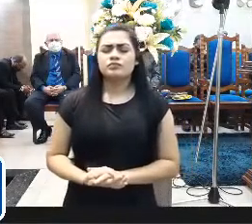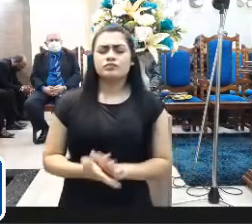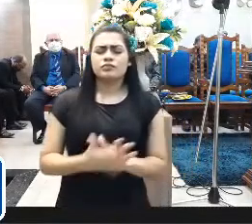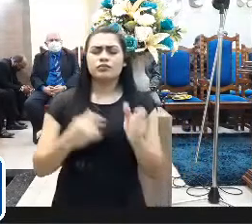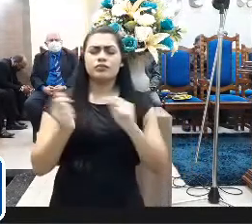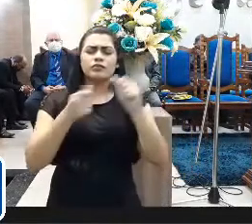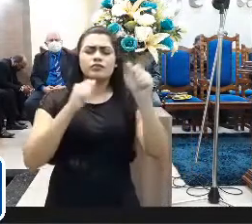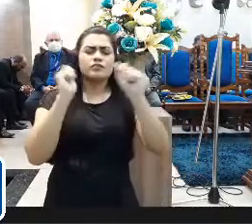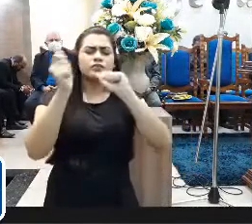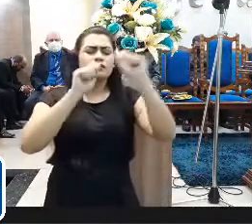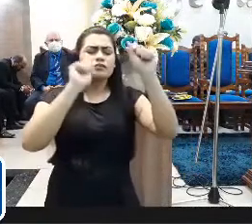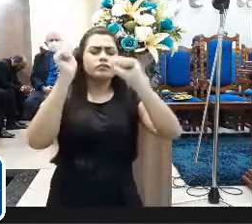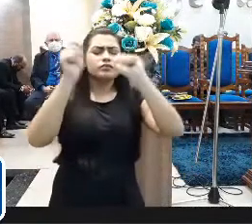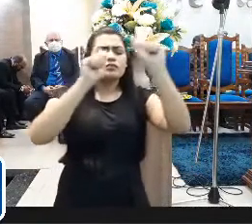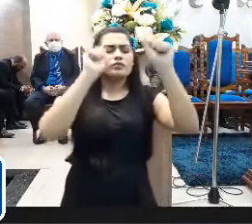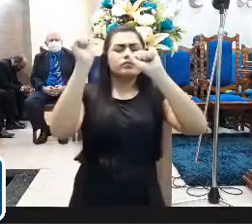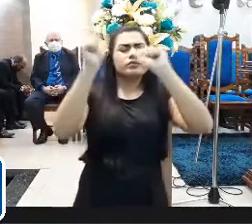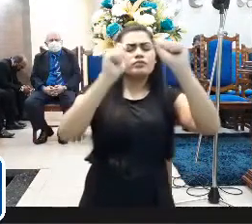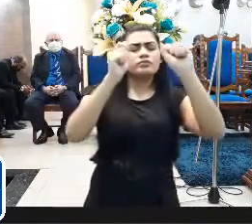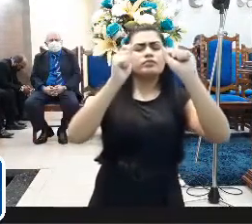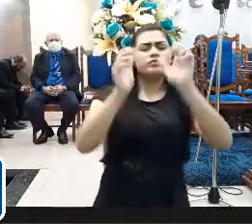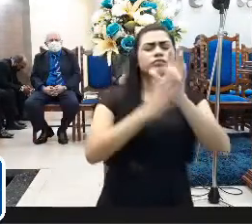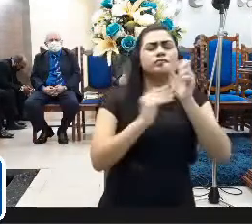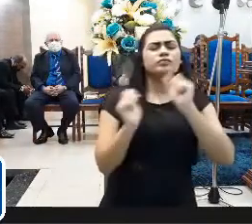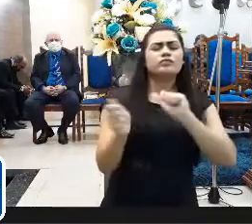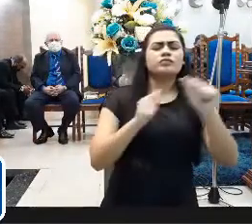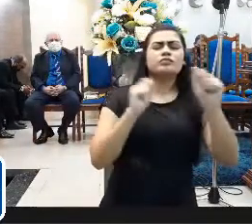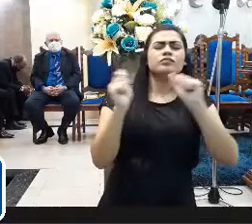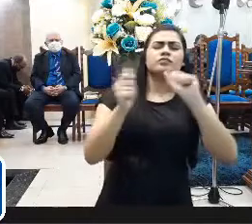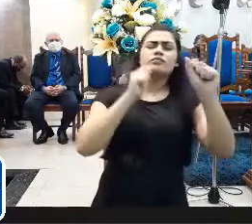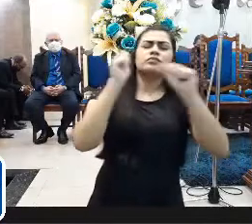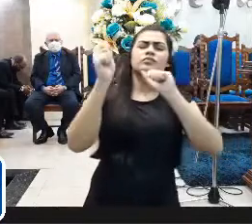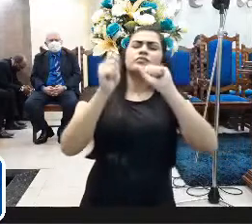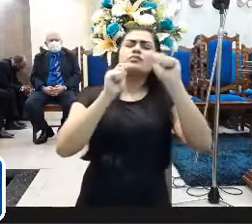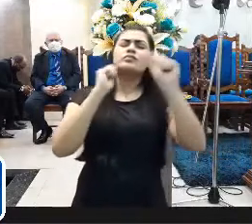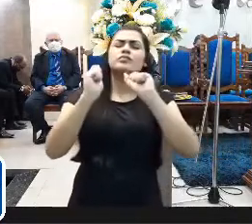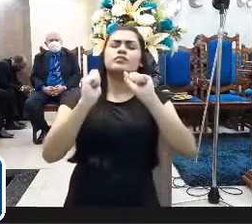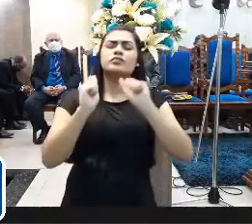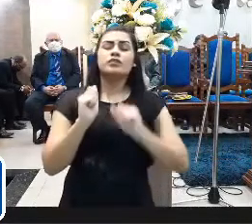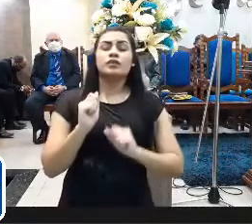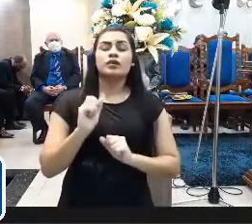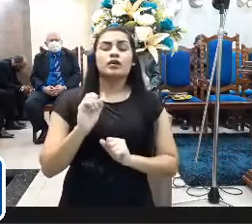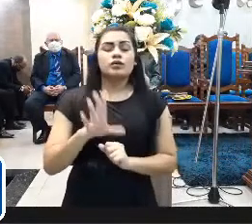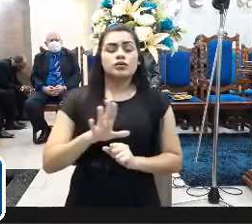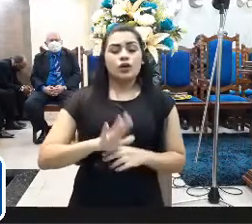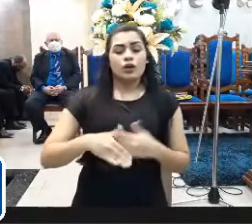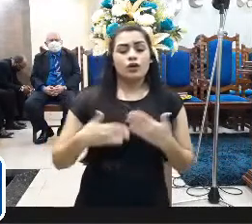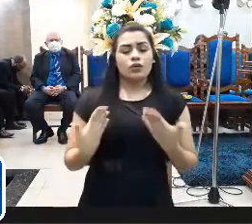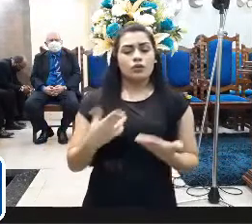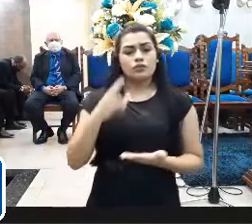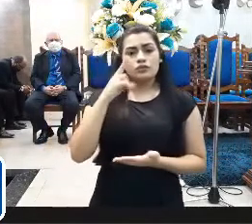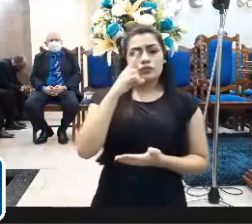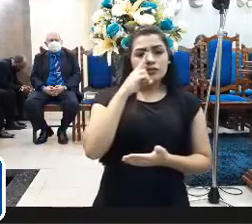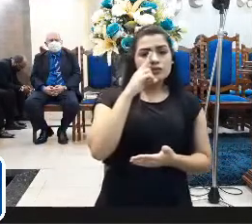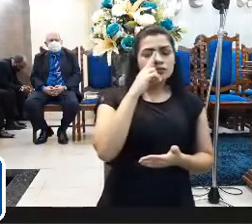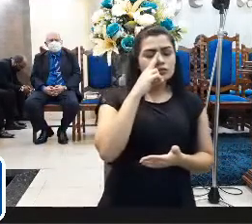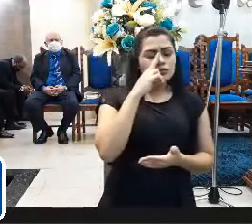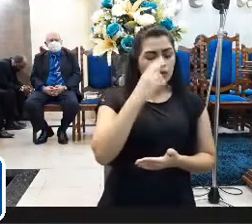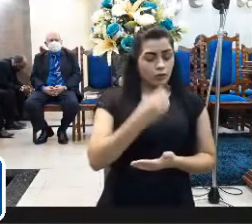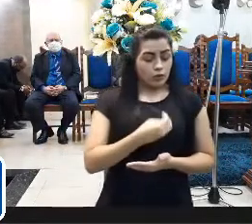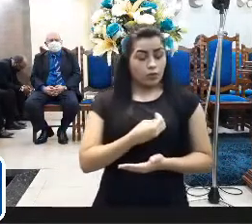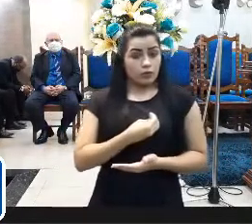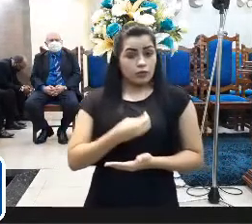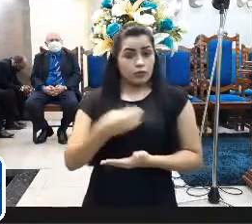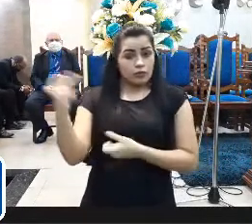Oh, aleluia, oh, aleluia. Só quando o cristão vive na graça e na esperança,